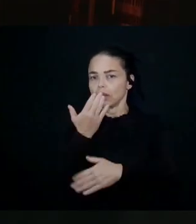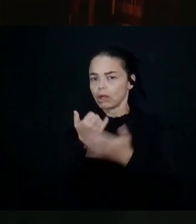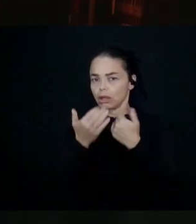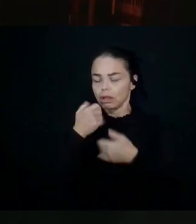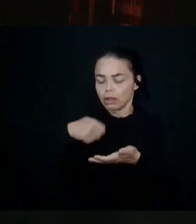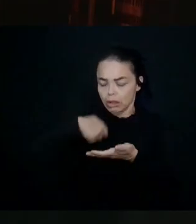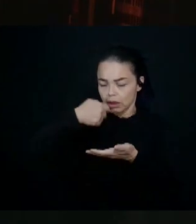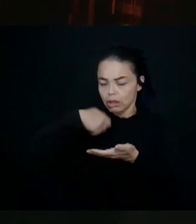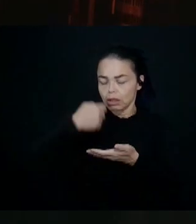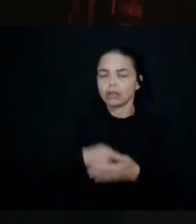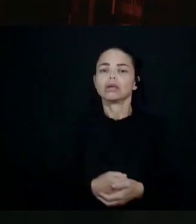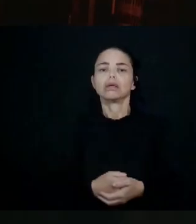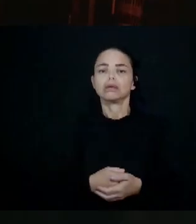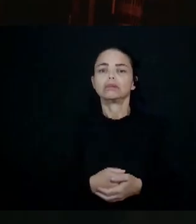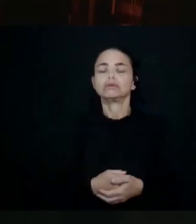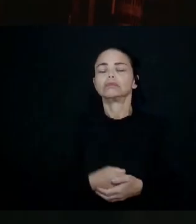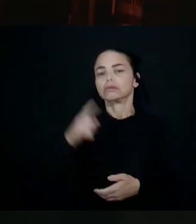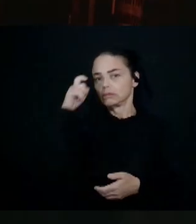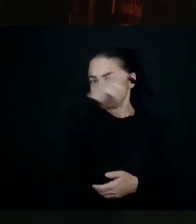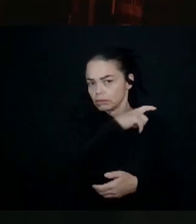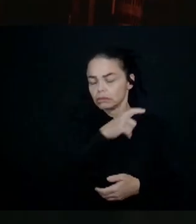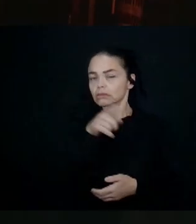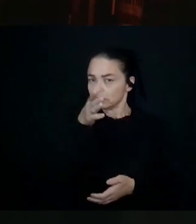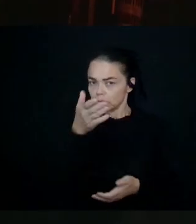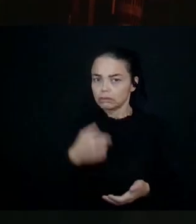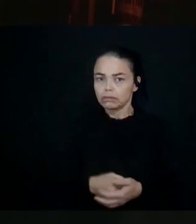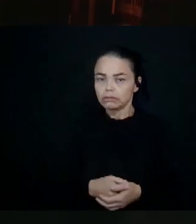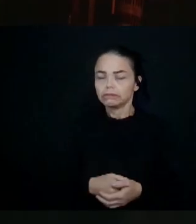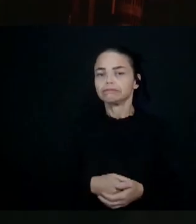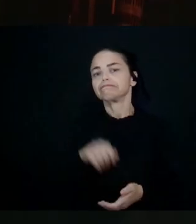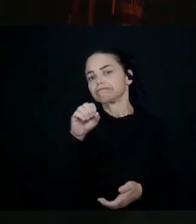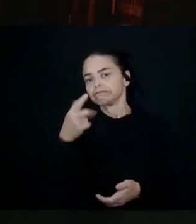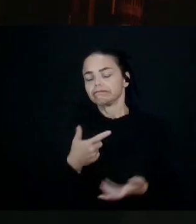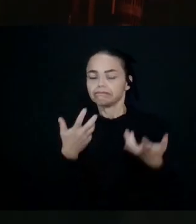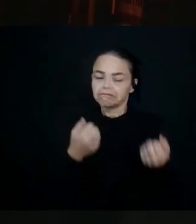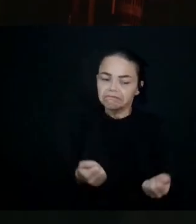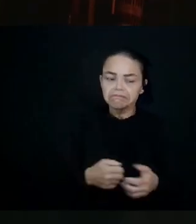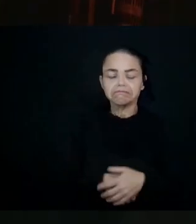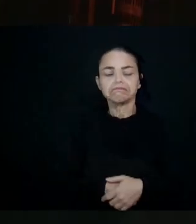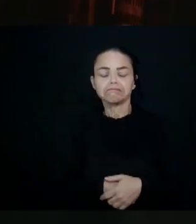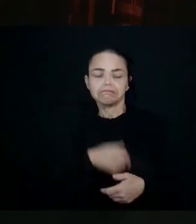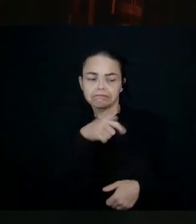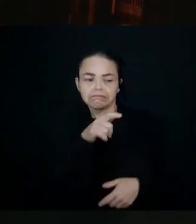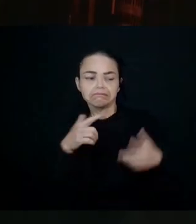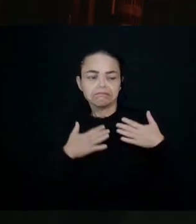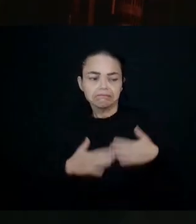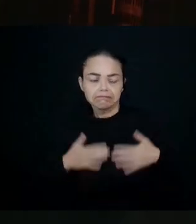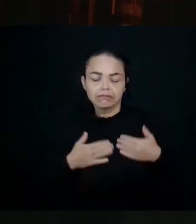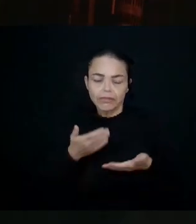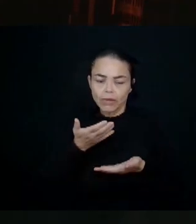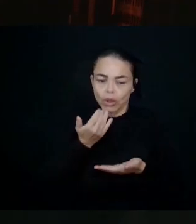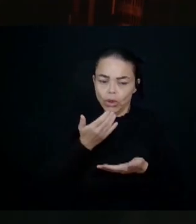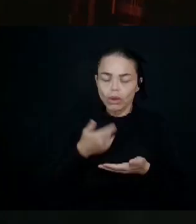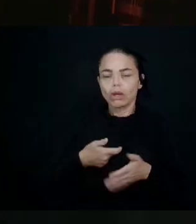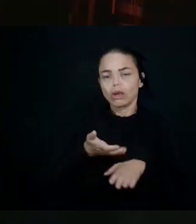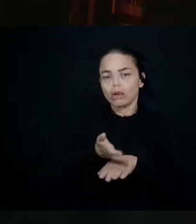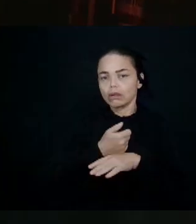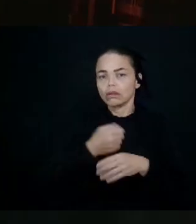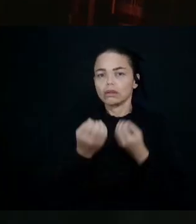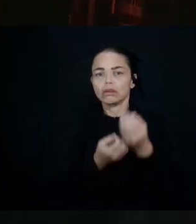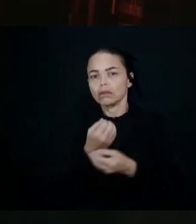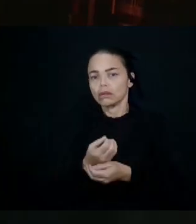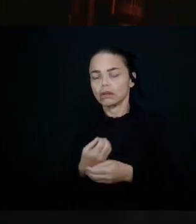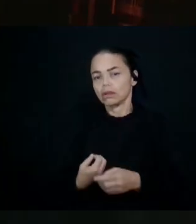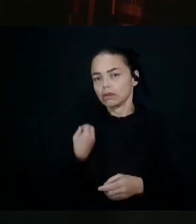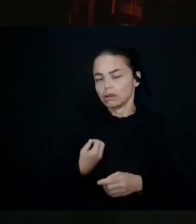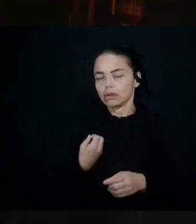fora, é difícil para você? Ou você aceita e vai tranquilo, você se alimenta antes? Como é que é a convivência, né?